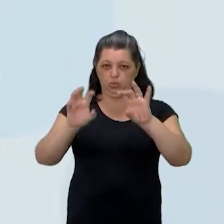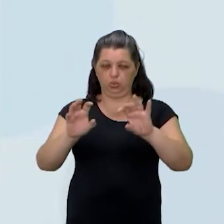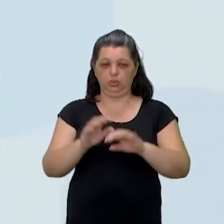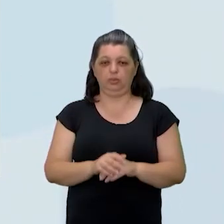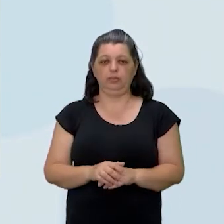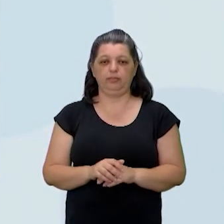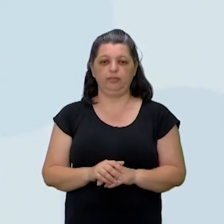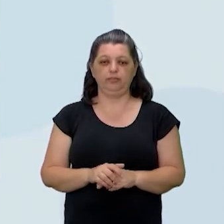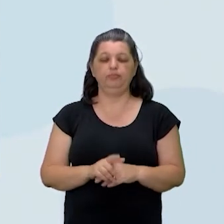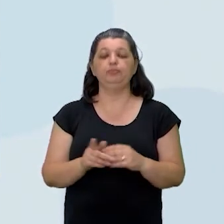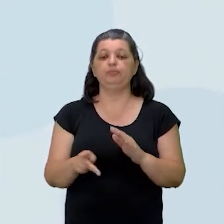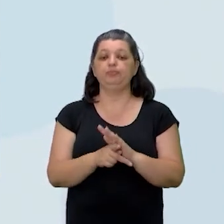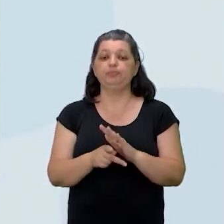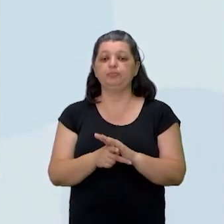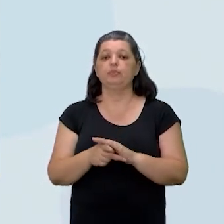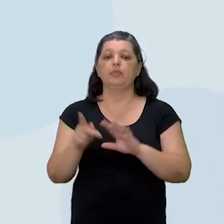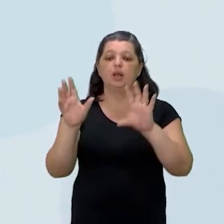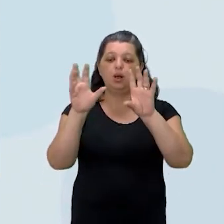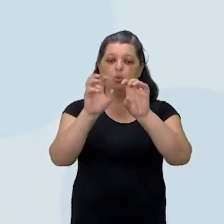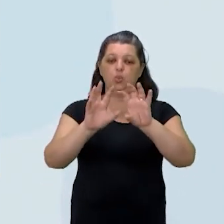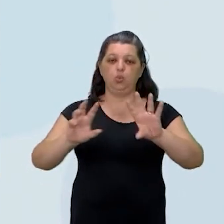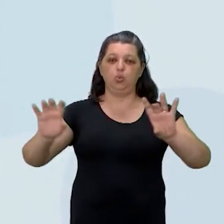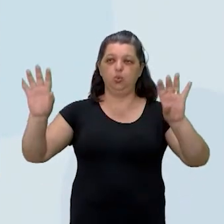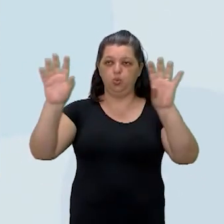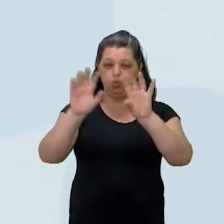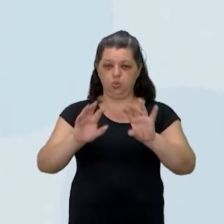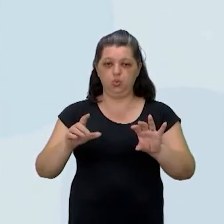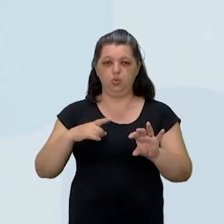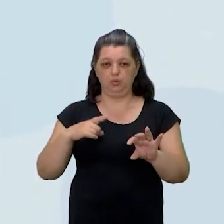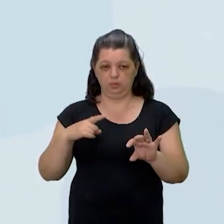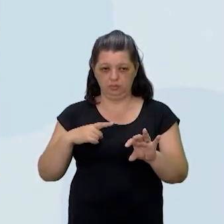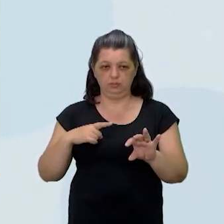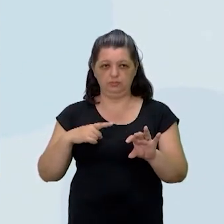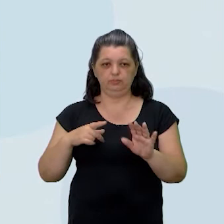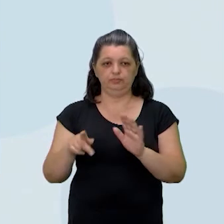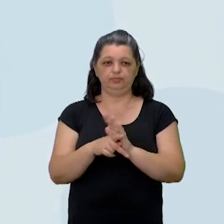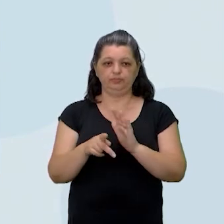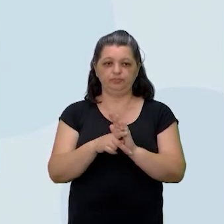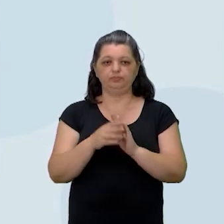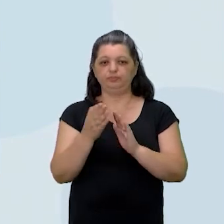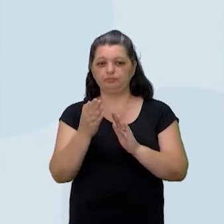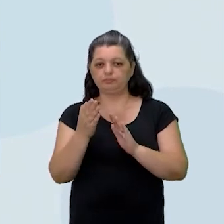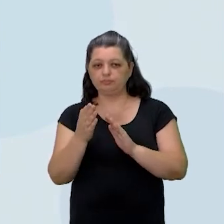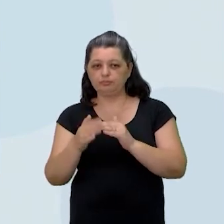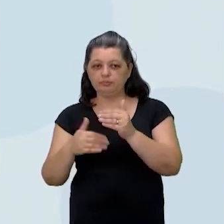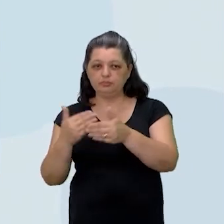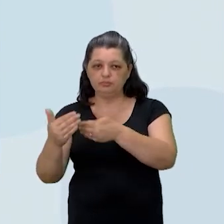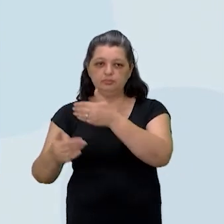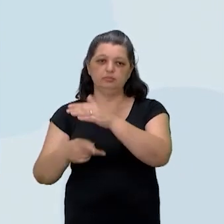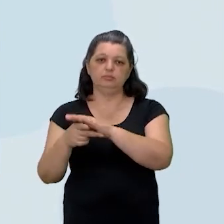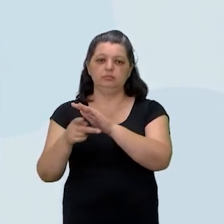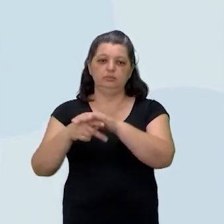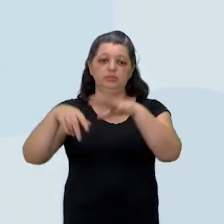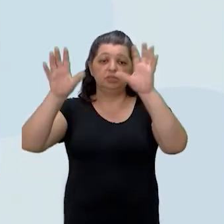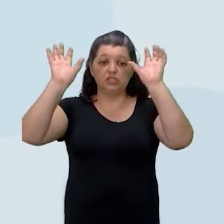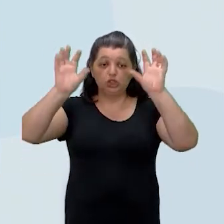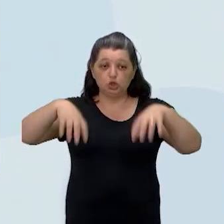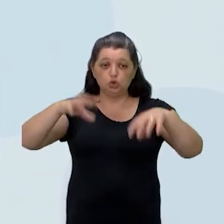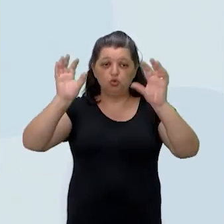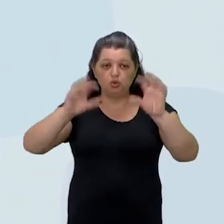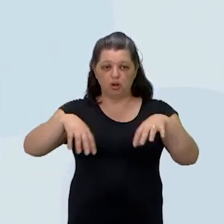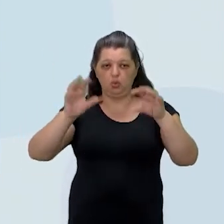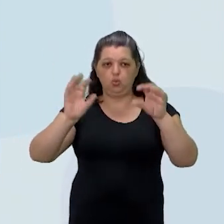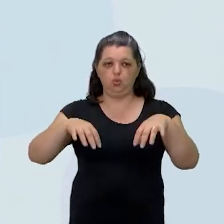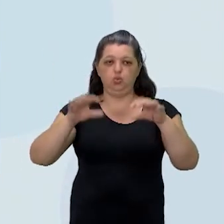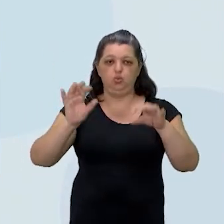quando tem a formação das nuvens, aí aqui, né, a gente tem o processo de precipitação, que é a formação da chuva. Só que a gente